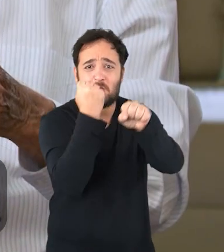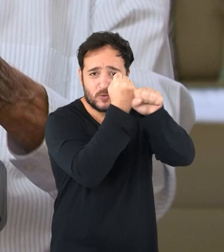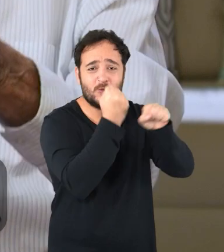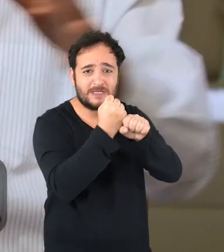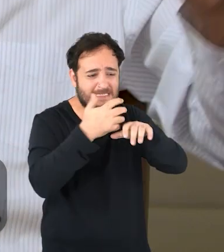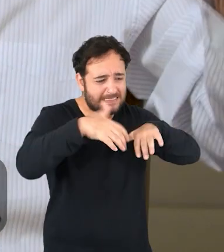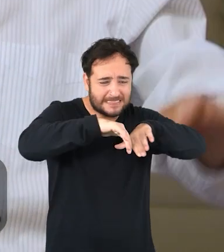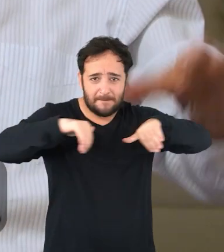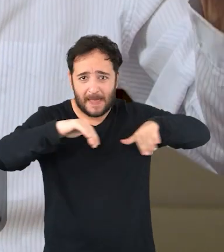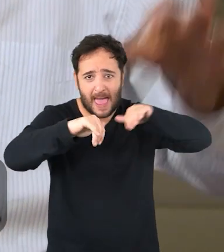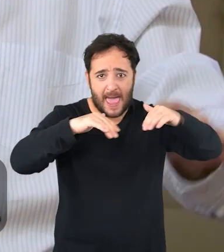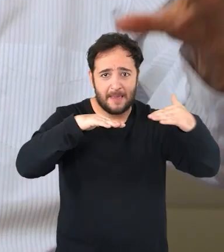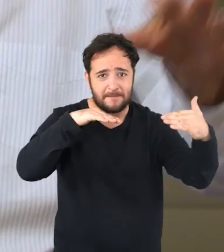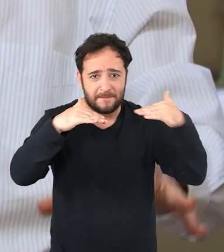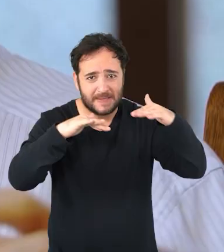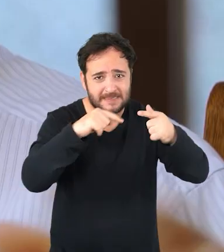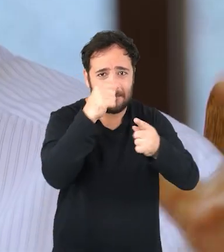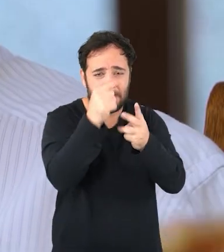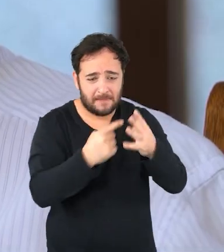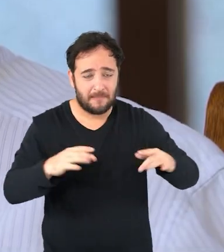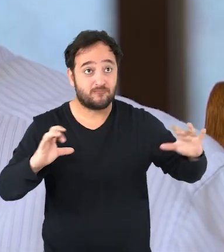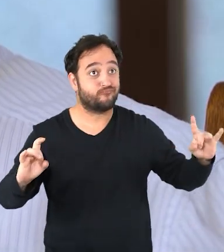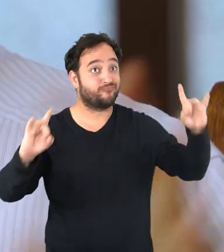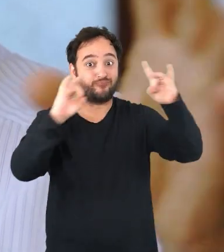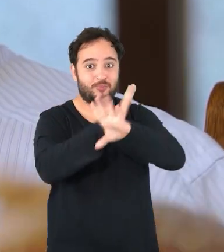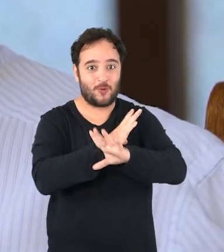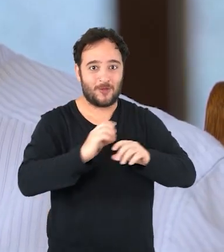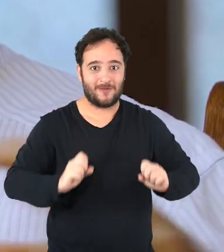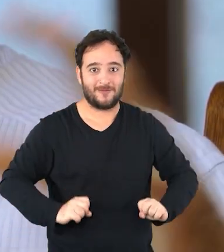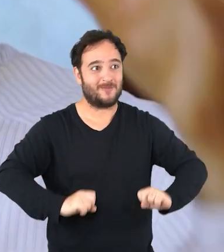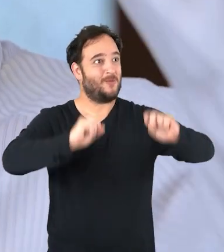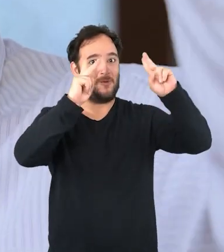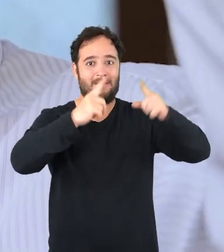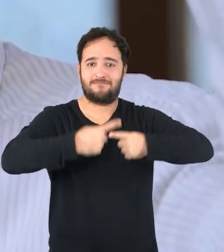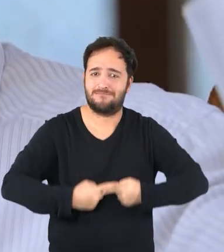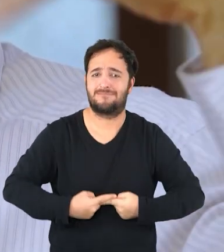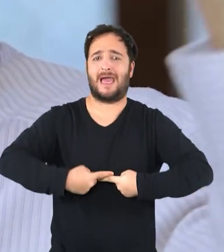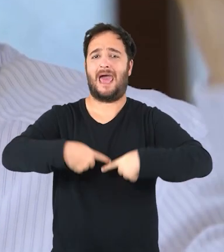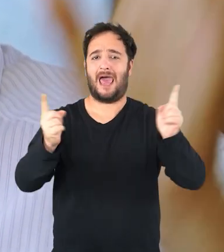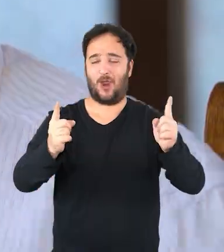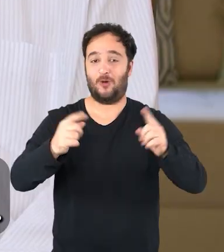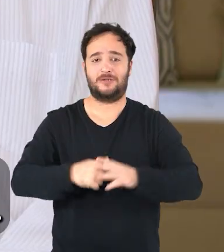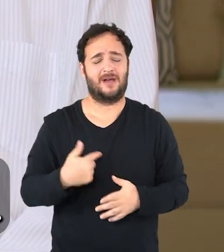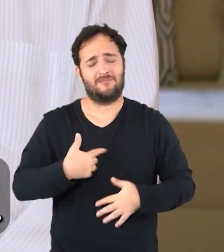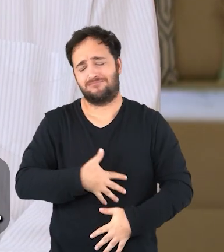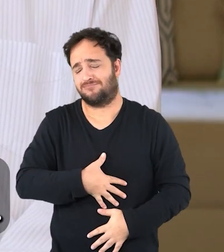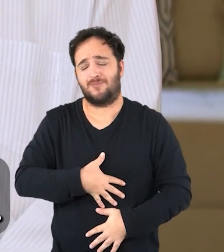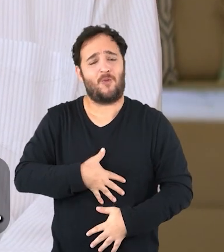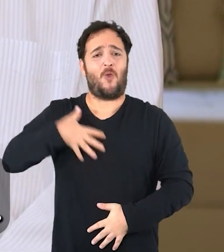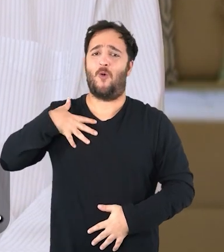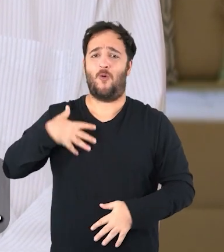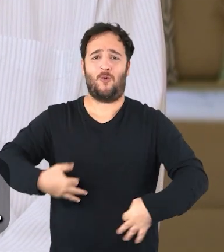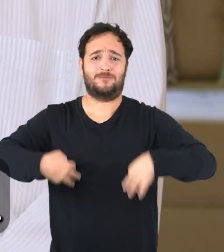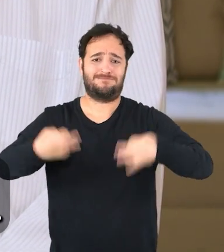né? Separar as pistas, né? E aí ficou pronto, pintou, sinalização, inaugurou. Claro, eu tenho